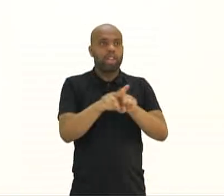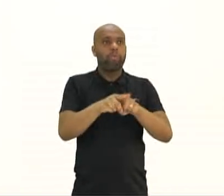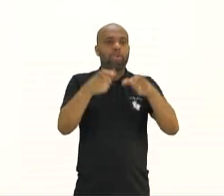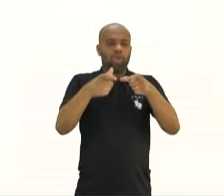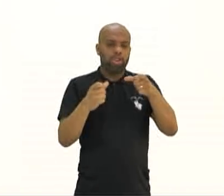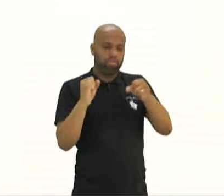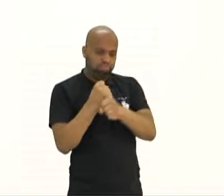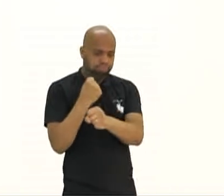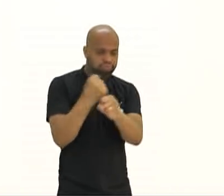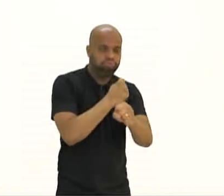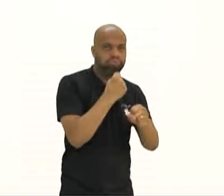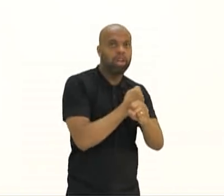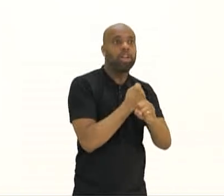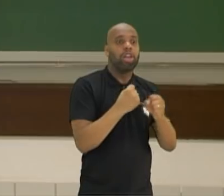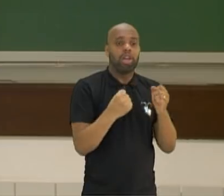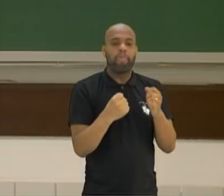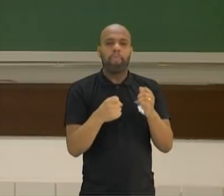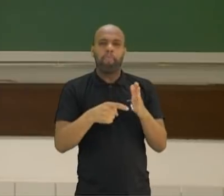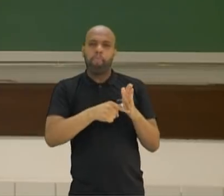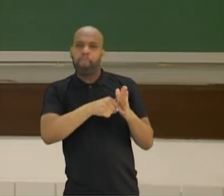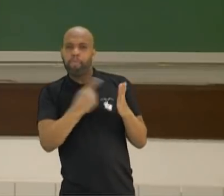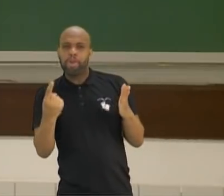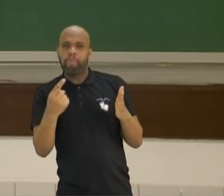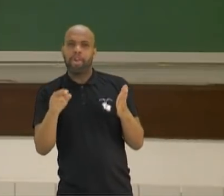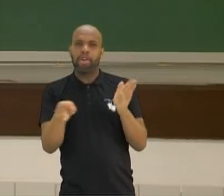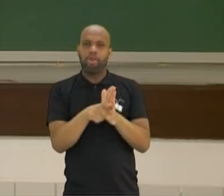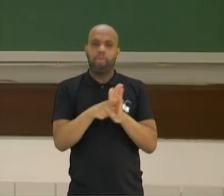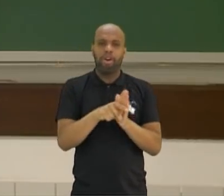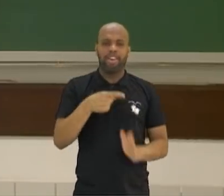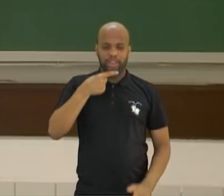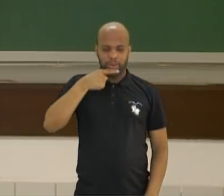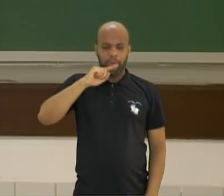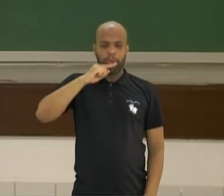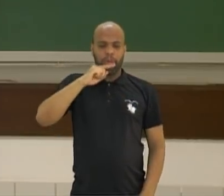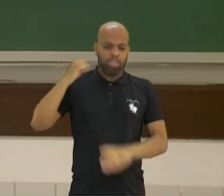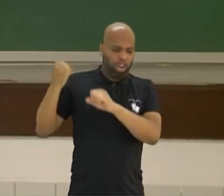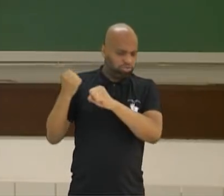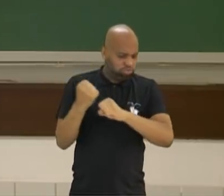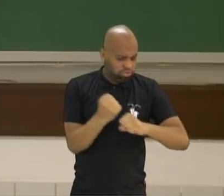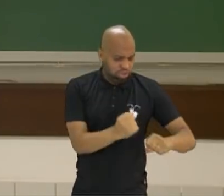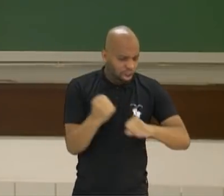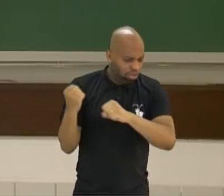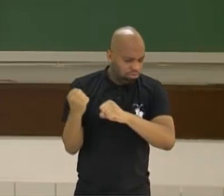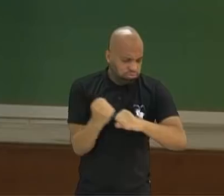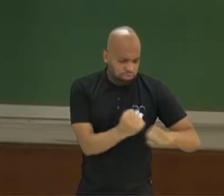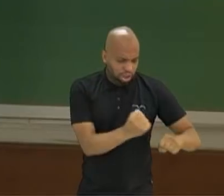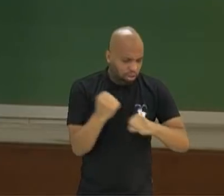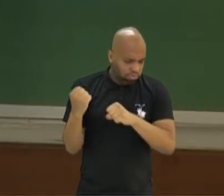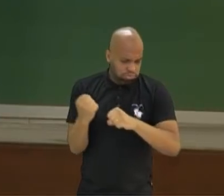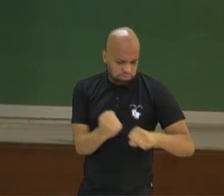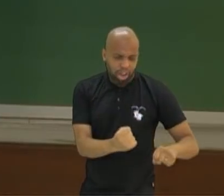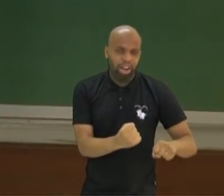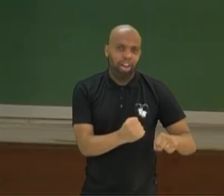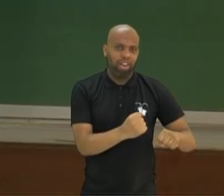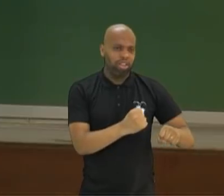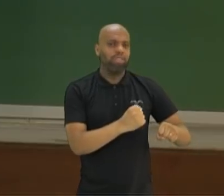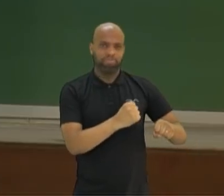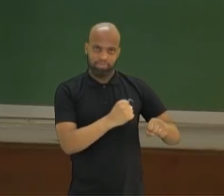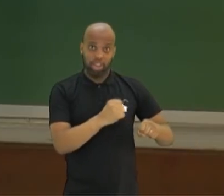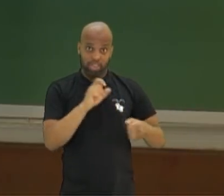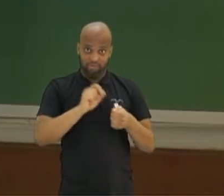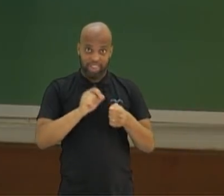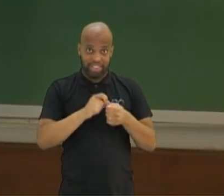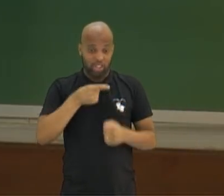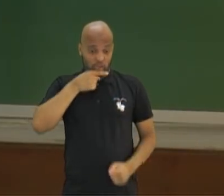construído o primeiro engenho de cana-de-açúcar da colônia portuguesa no Brasil. Isso